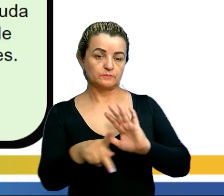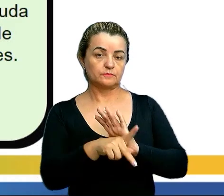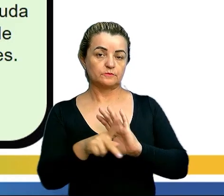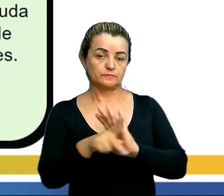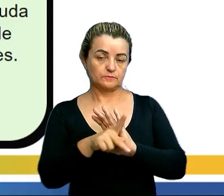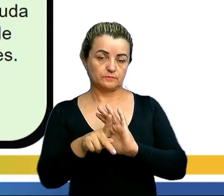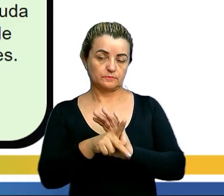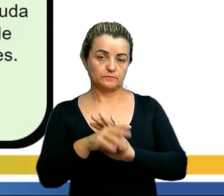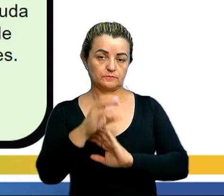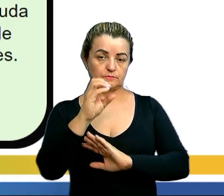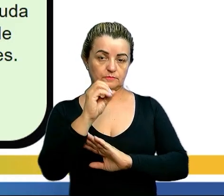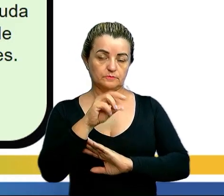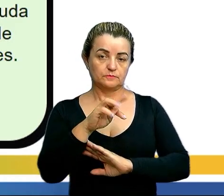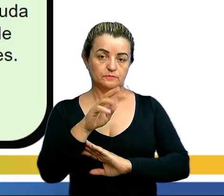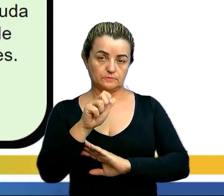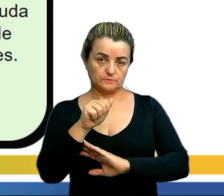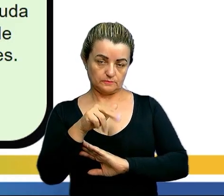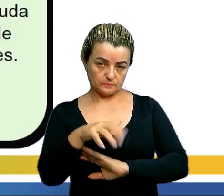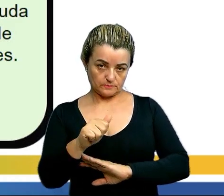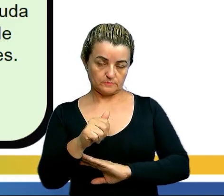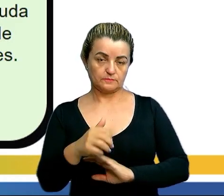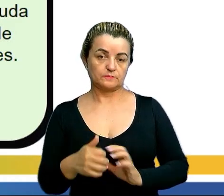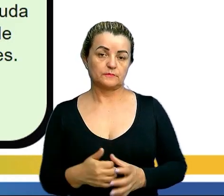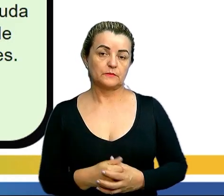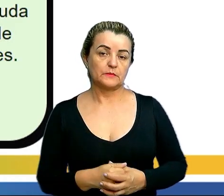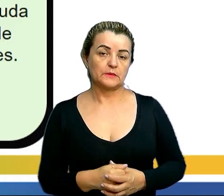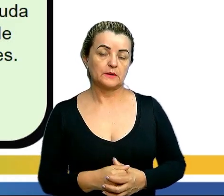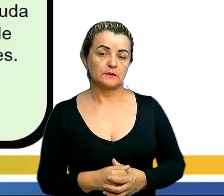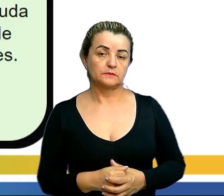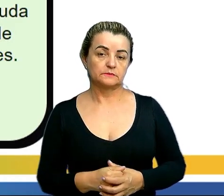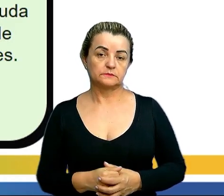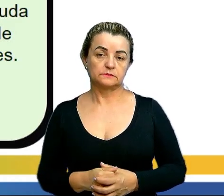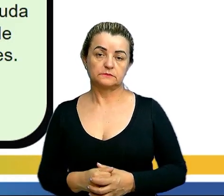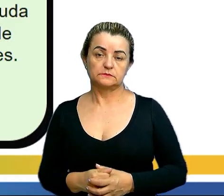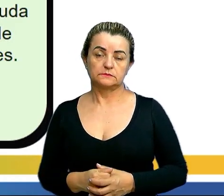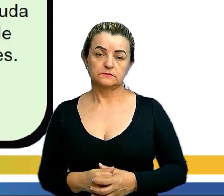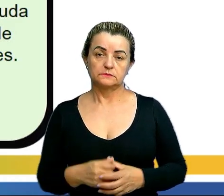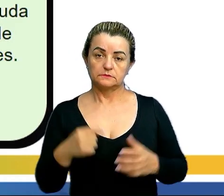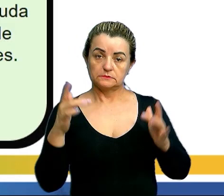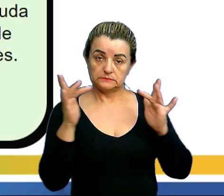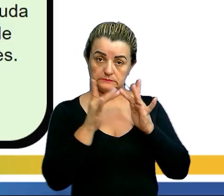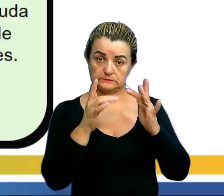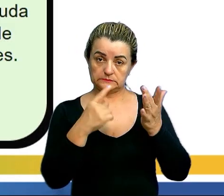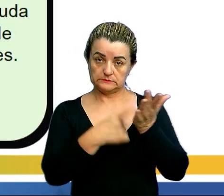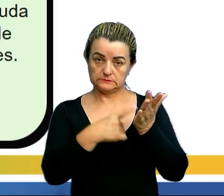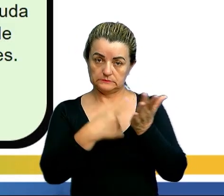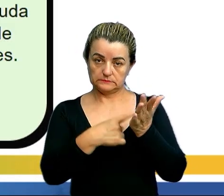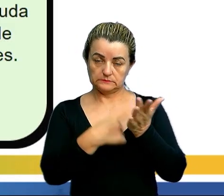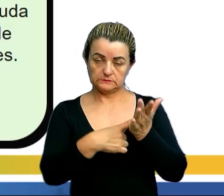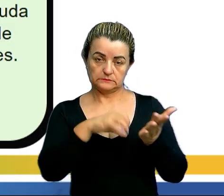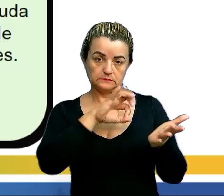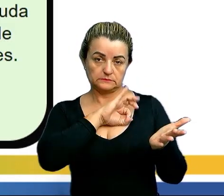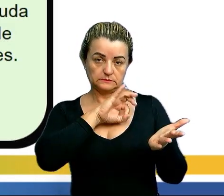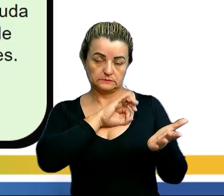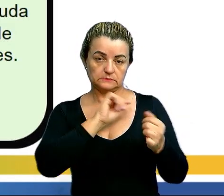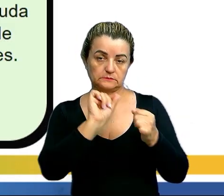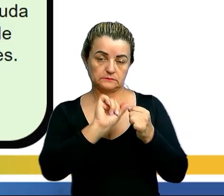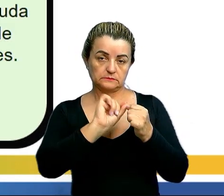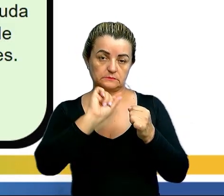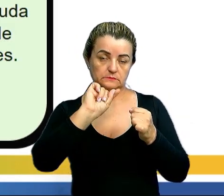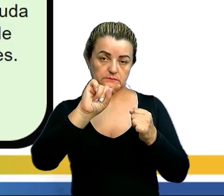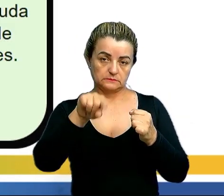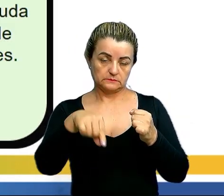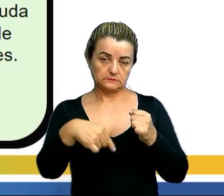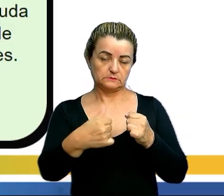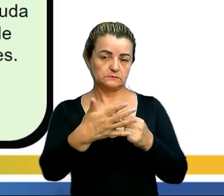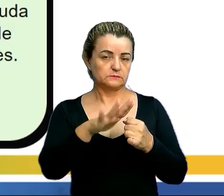já entendeu aqui que os planos eles eram muito similares. Então, esse acordo militar ele foi formado um pouquinho depois, né?